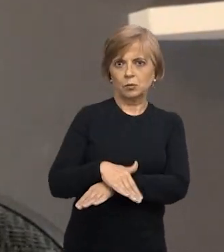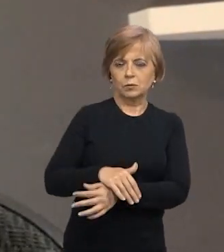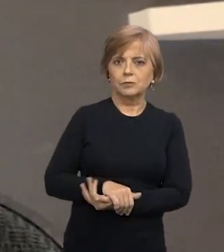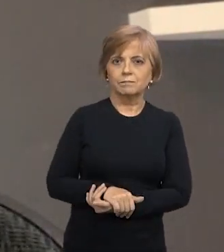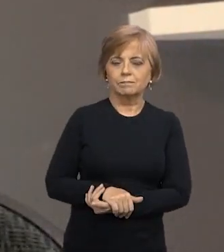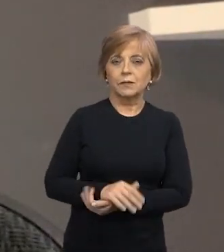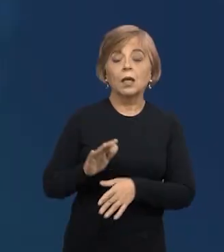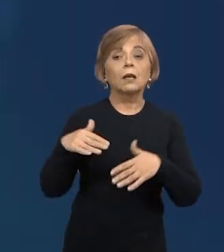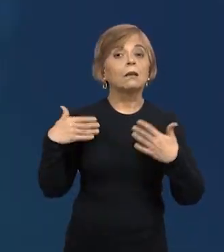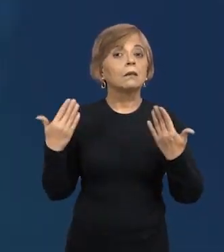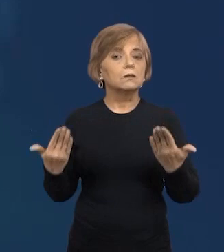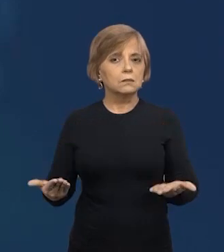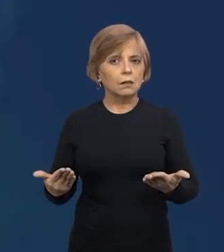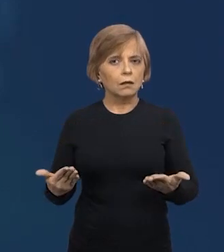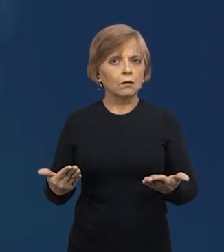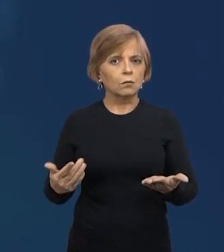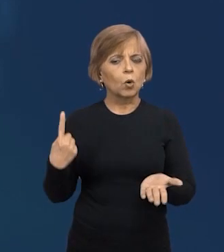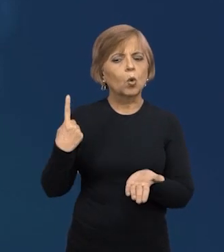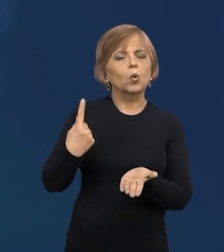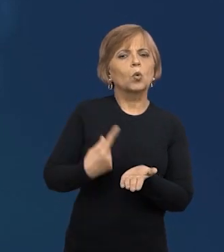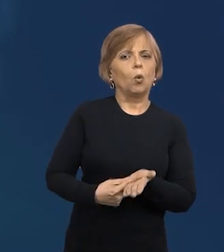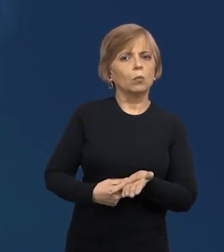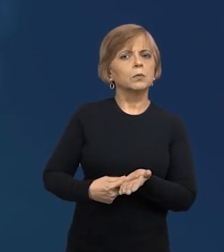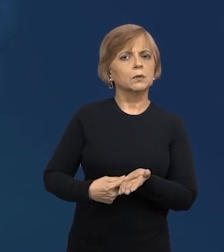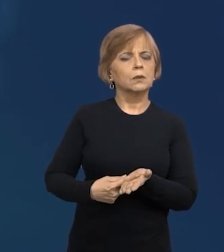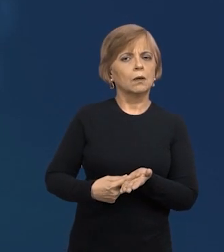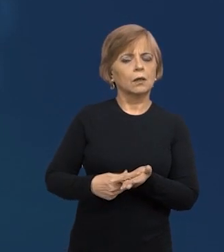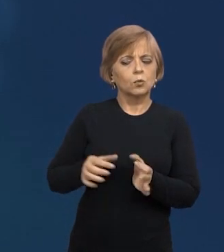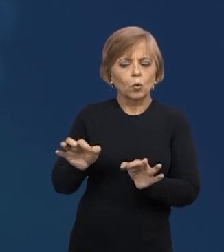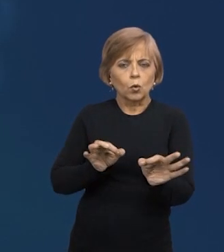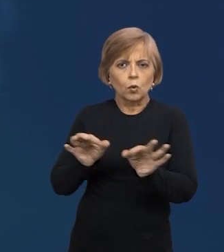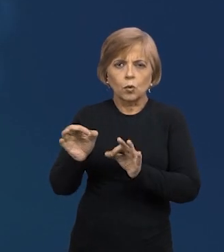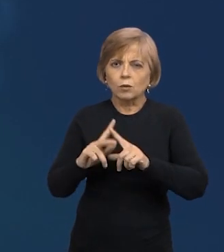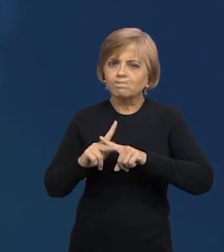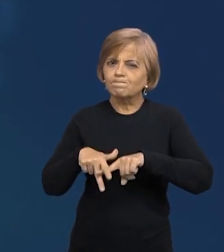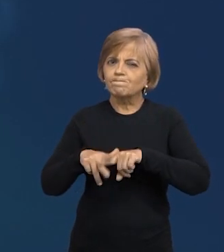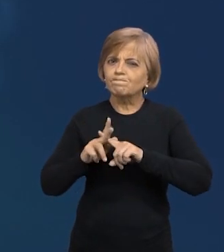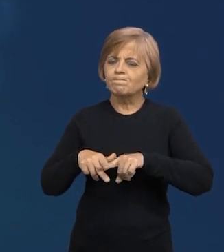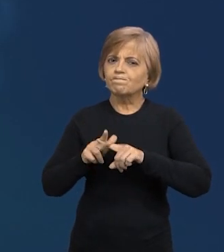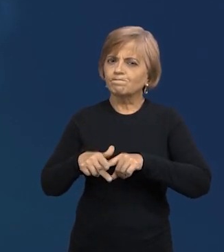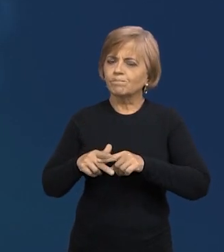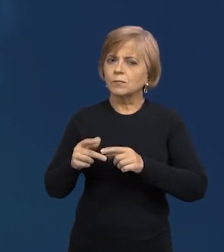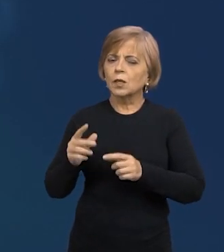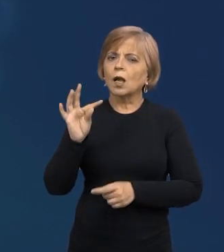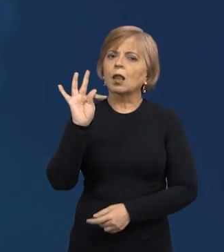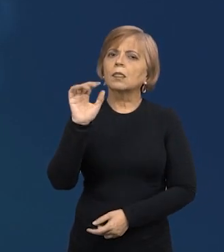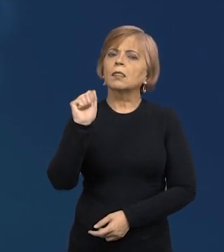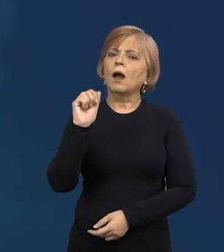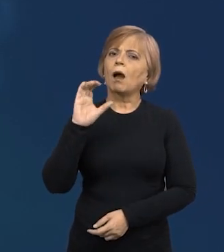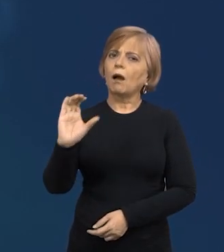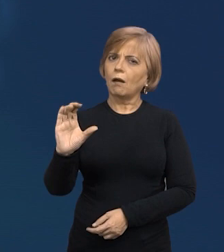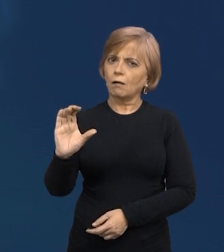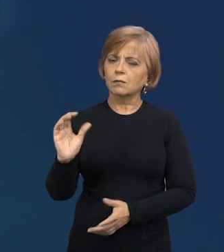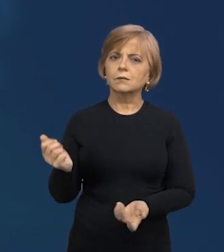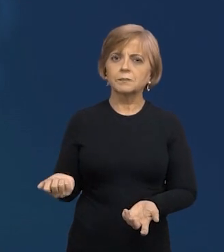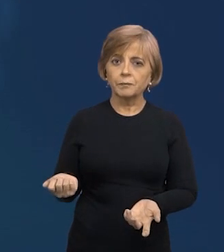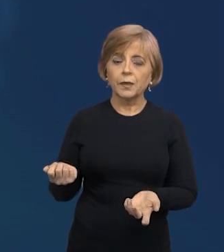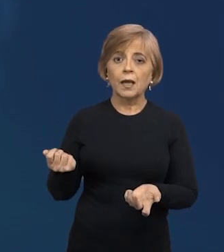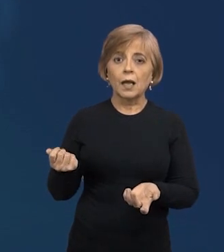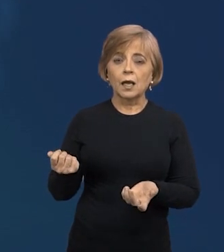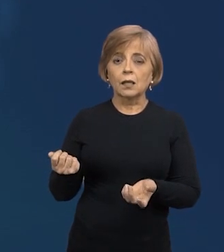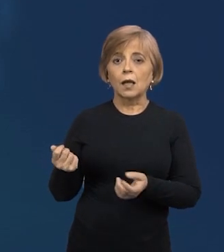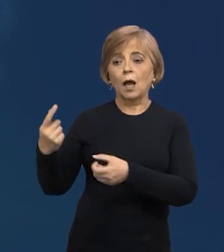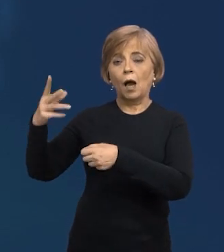foi firmado esse termo de ajustamento de conduta, TAC, entre a Prefeitura do Rio